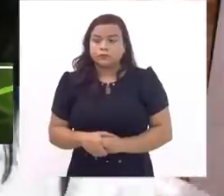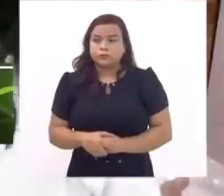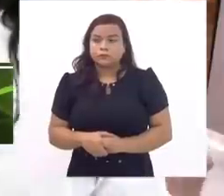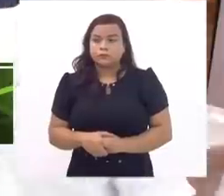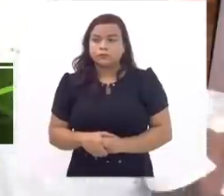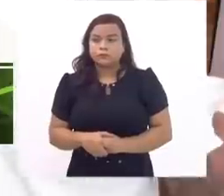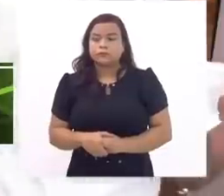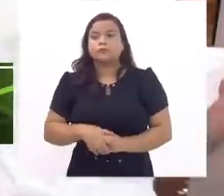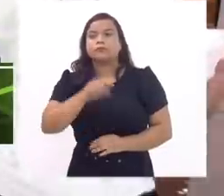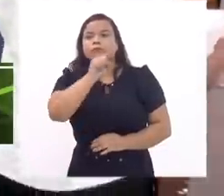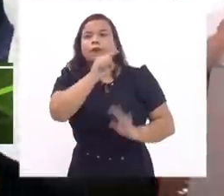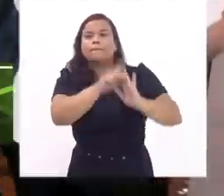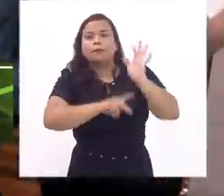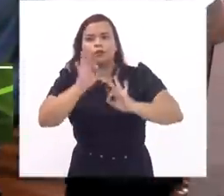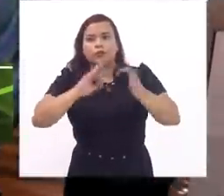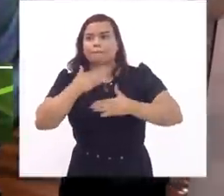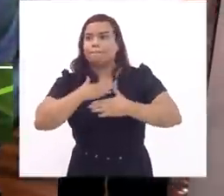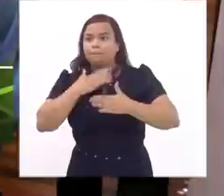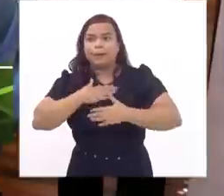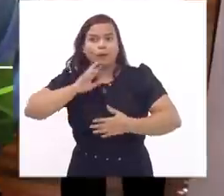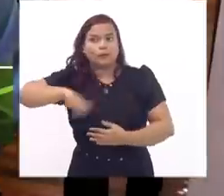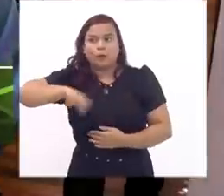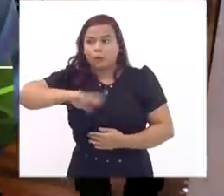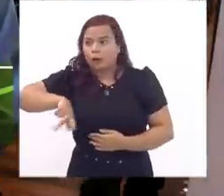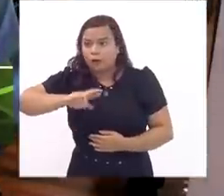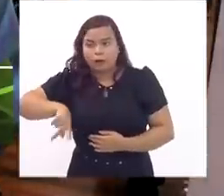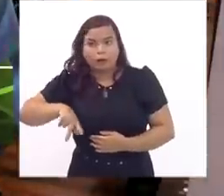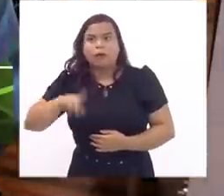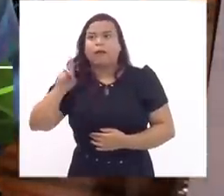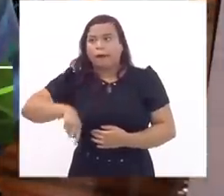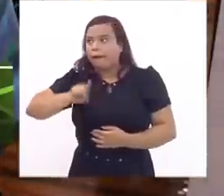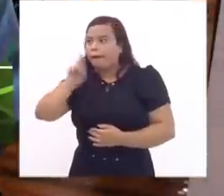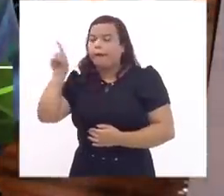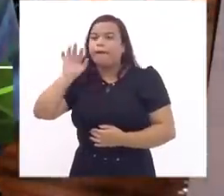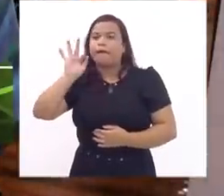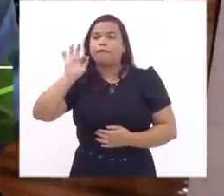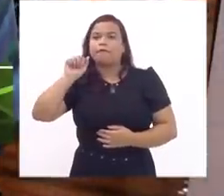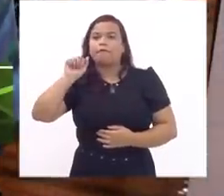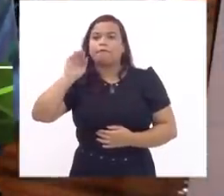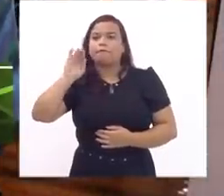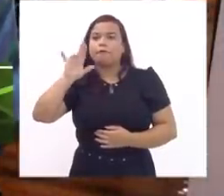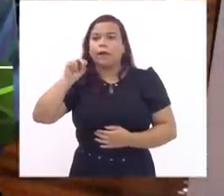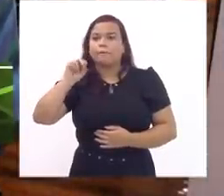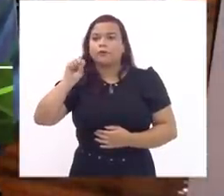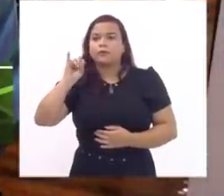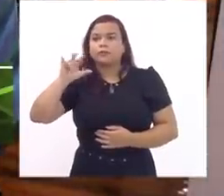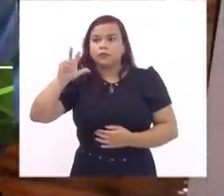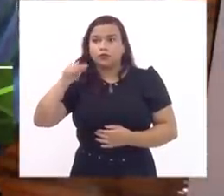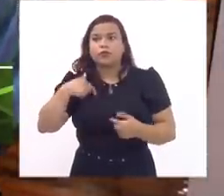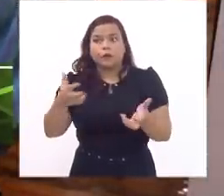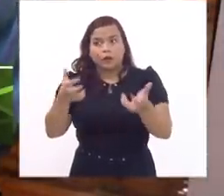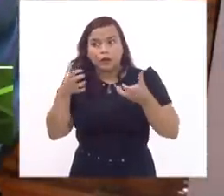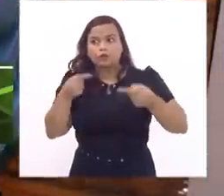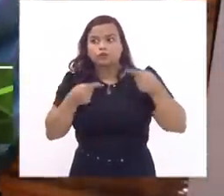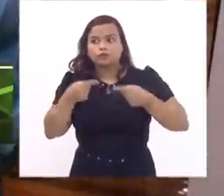Depois, o projeto não é meu, é do Fábio Silva, mas eu queria ter a oportunidade fazer algumas de